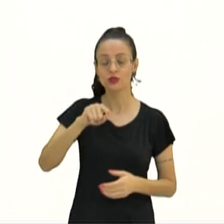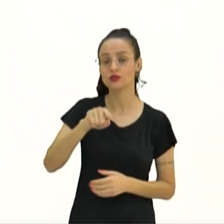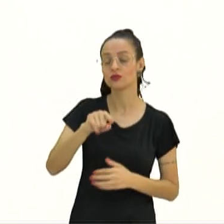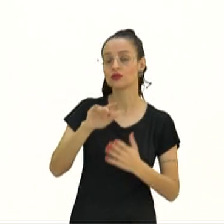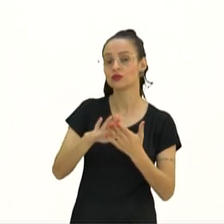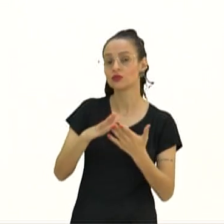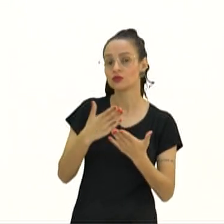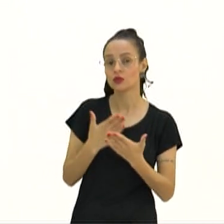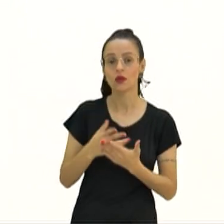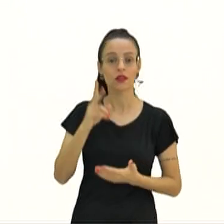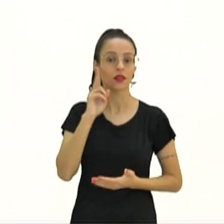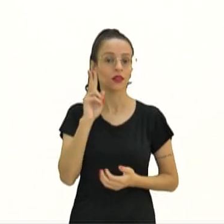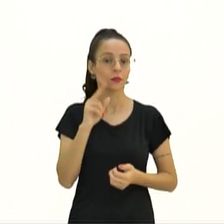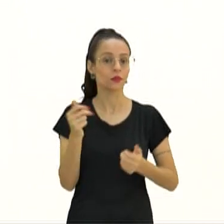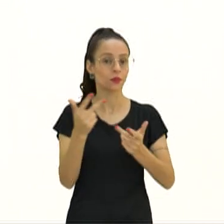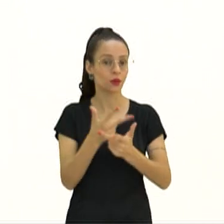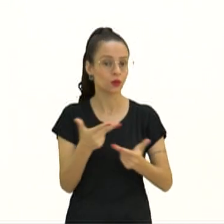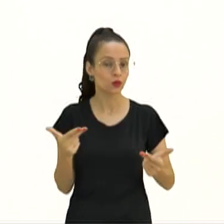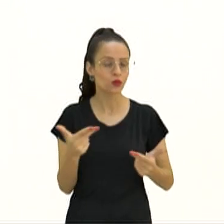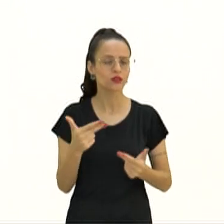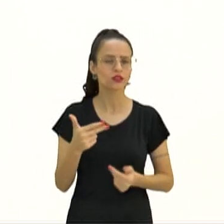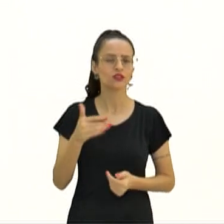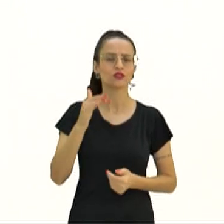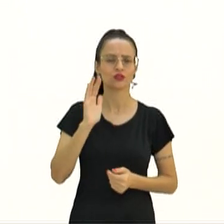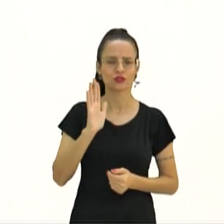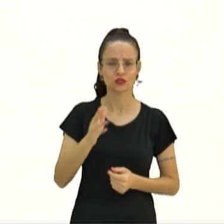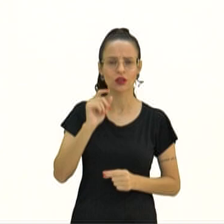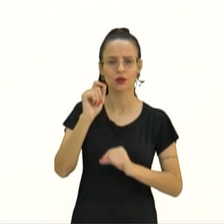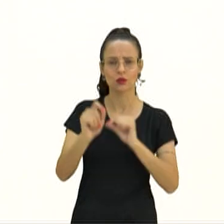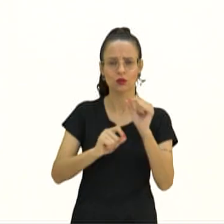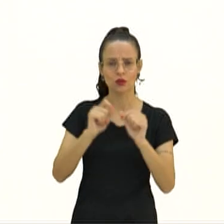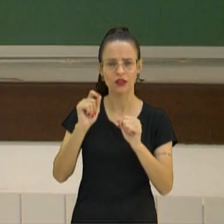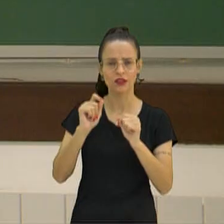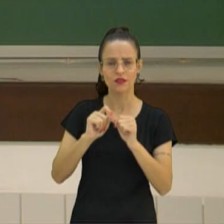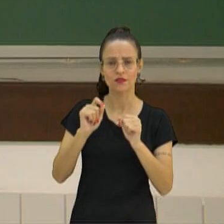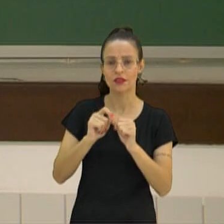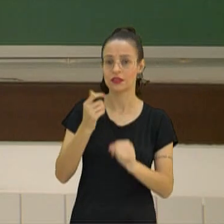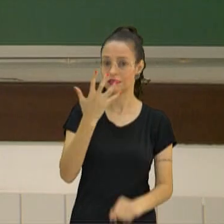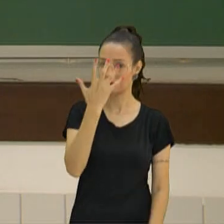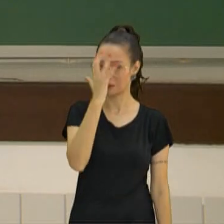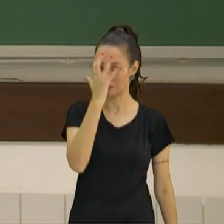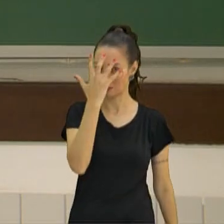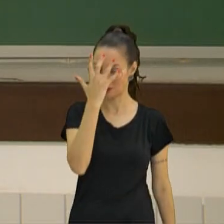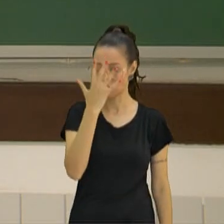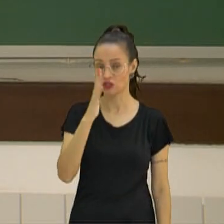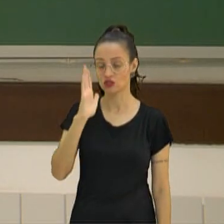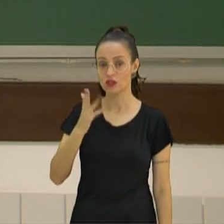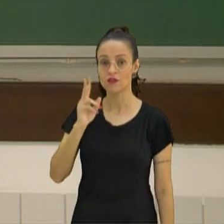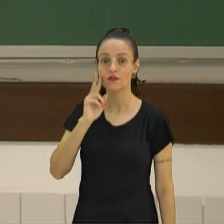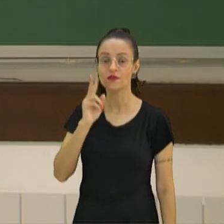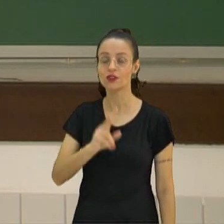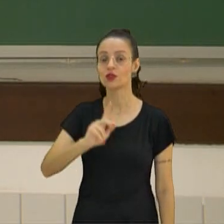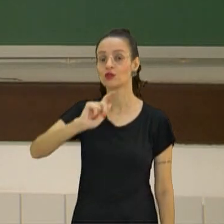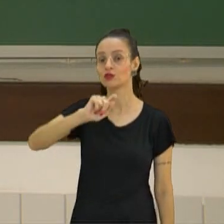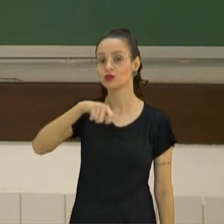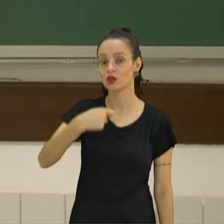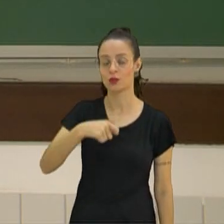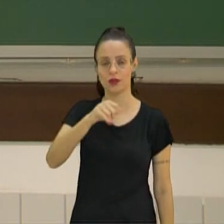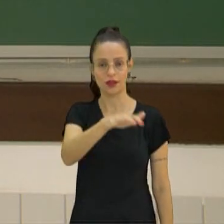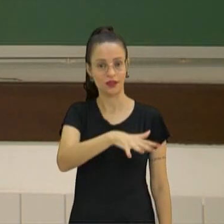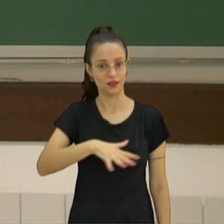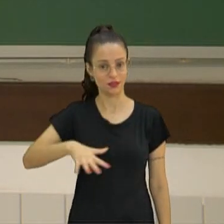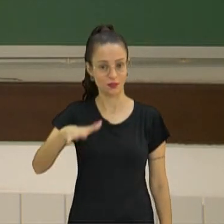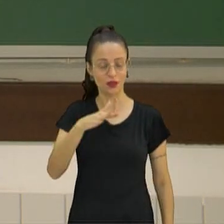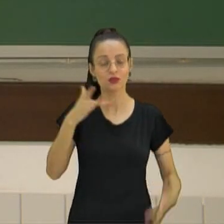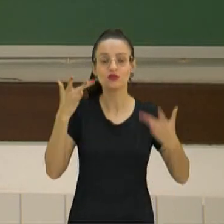escola, né? Se lembre de alguma coisa, já tenha até confeccionado máscara, já tenha visto um pouquinho sobre esse espaço